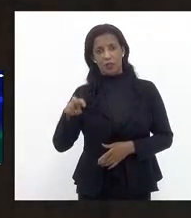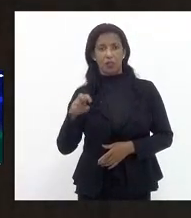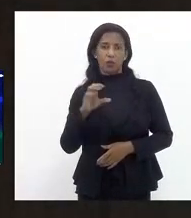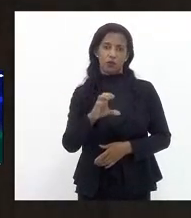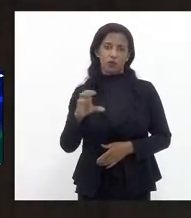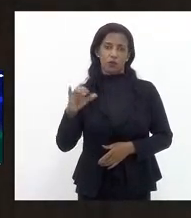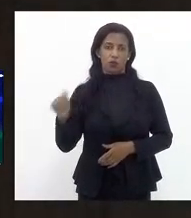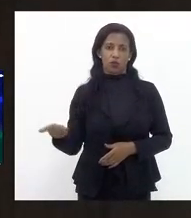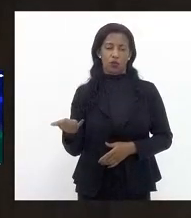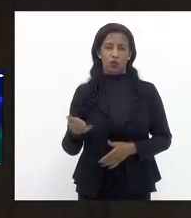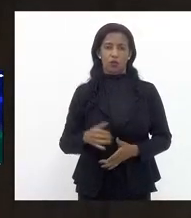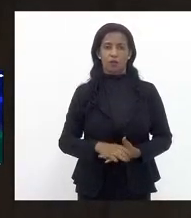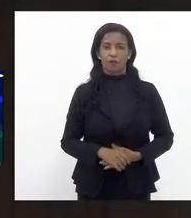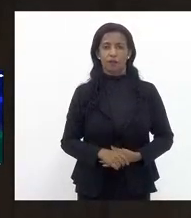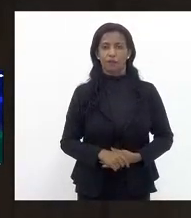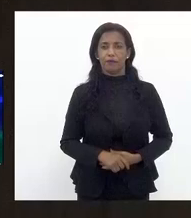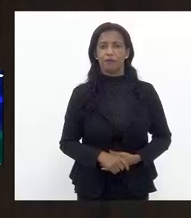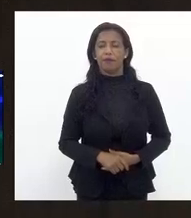da CCJ.